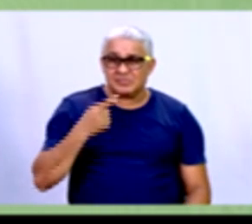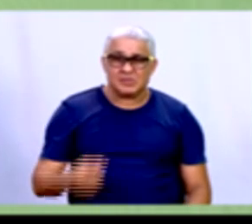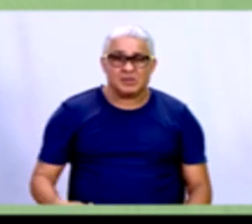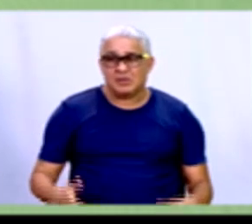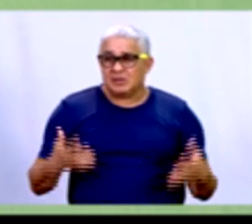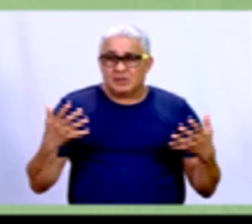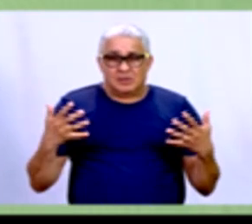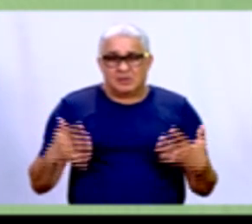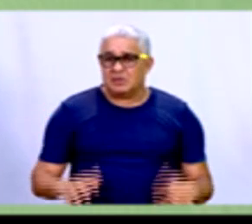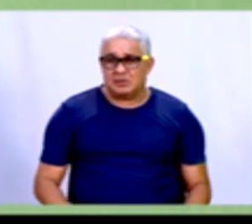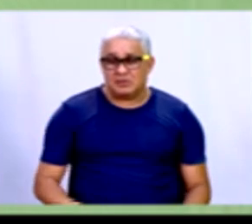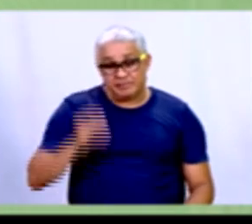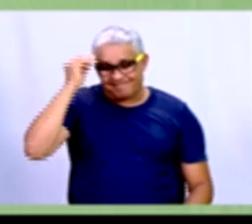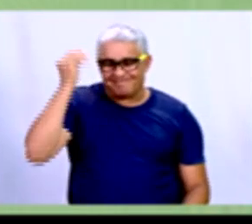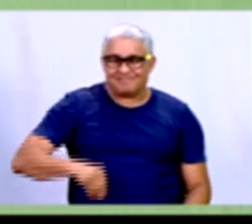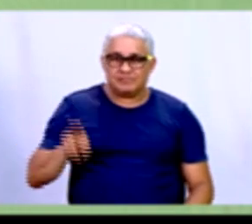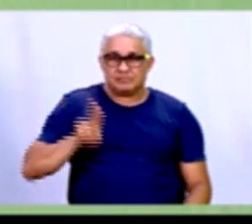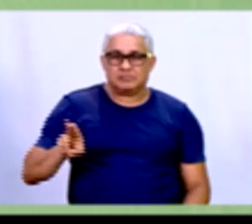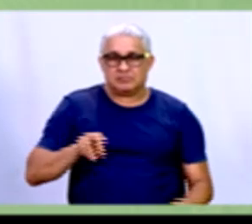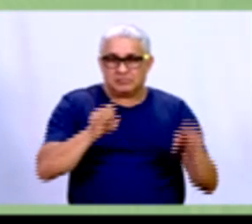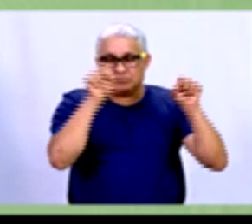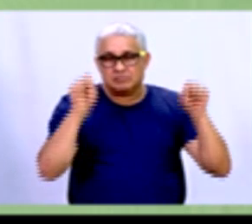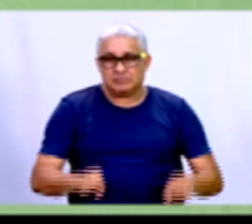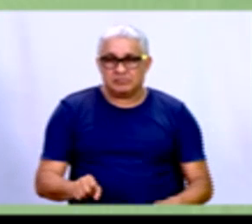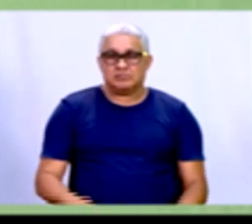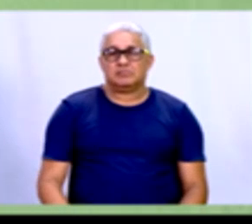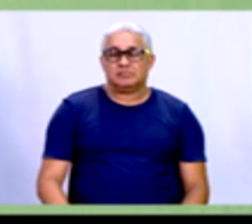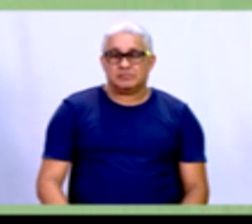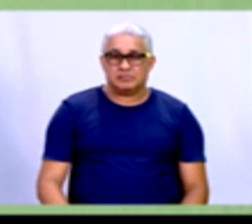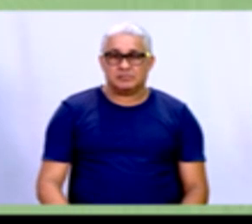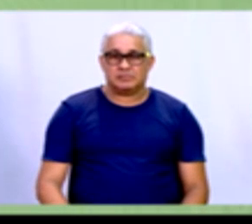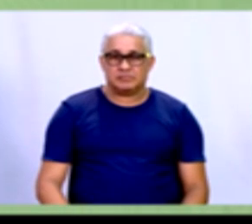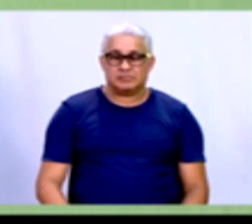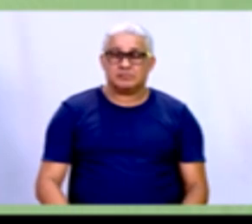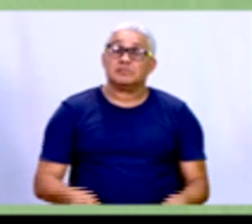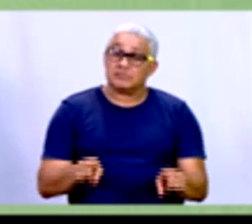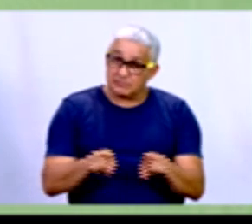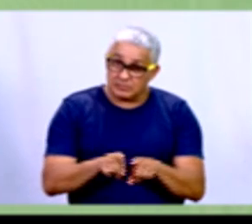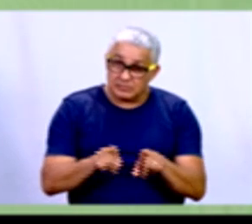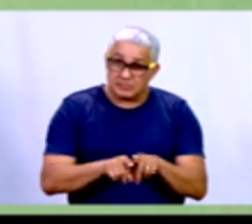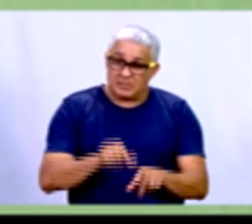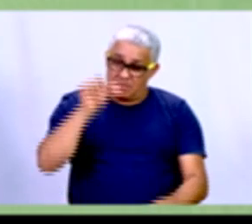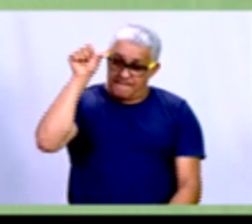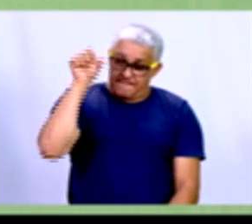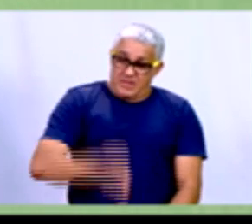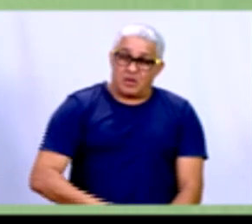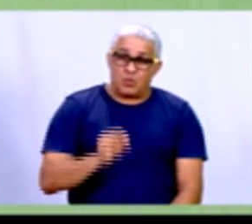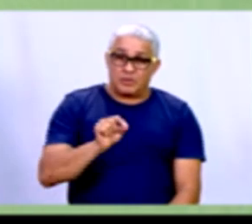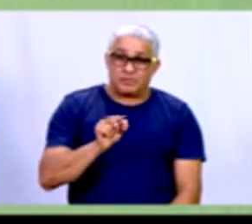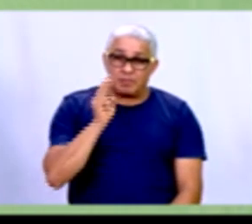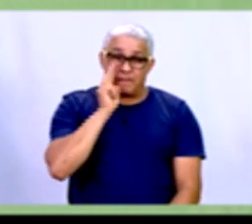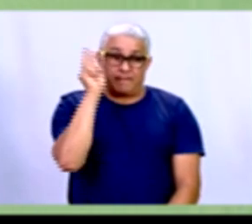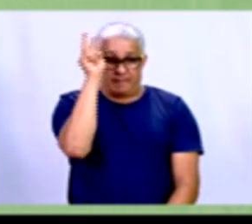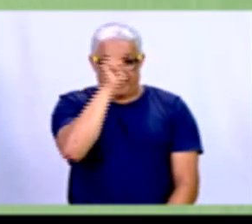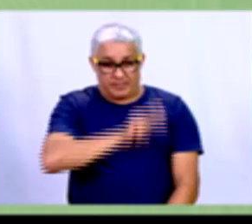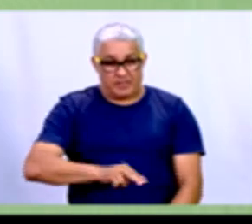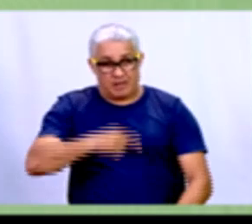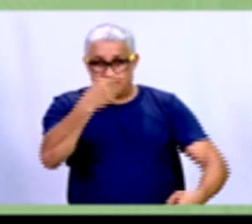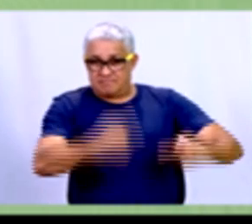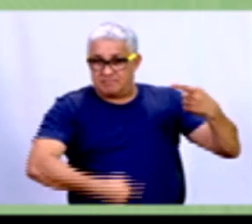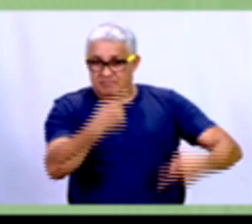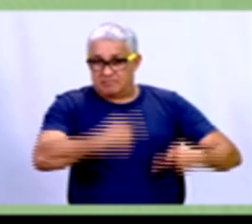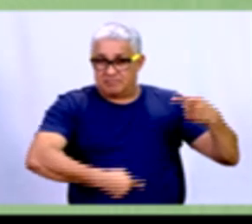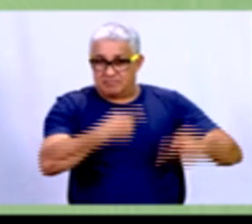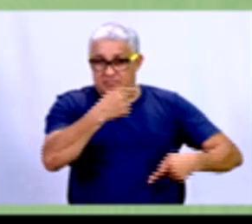vai querer mais utilizar esse sistema. Influencia negativamente na visão competitiva de